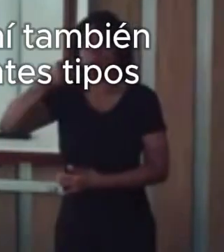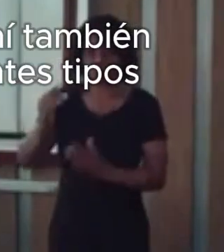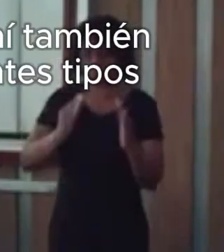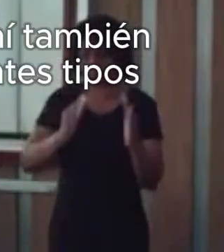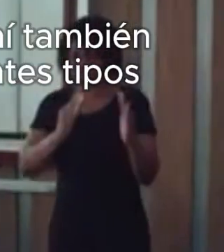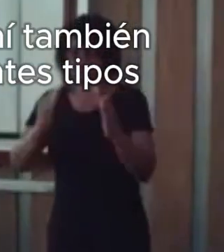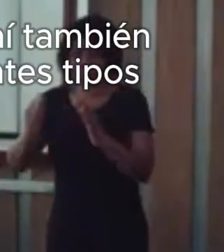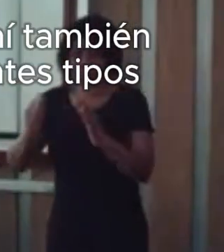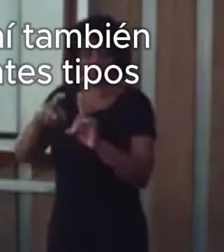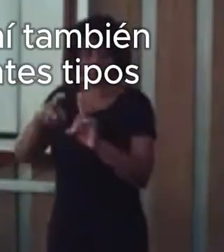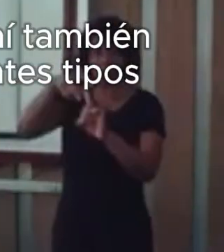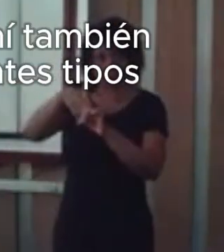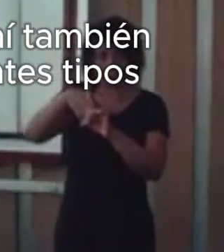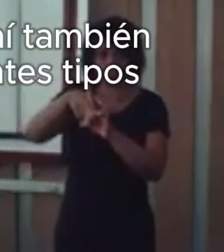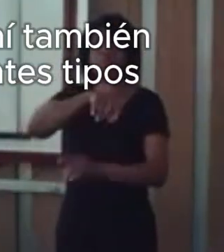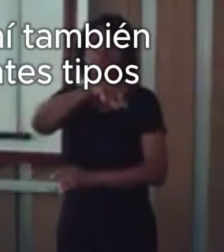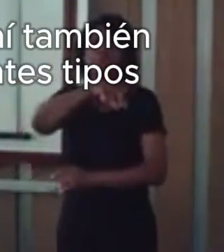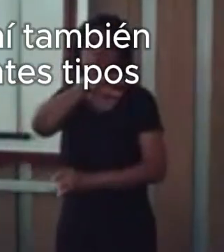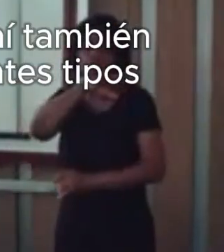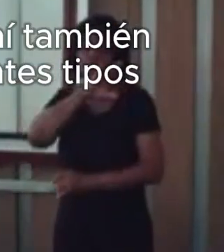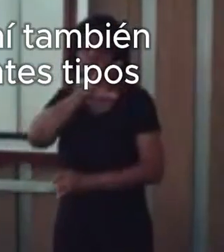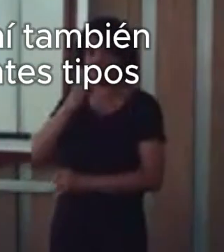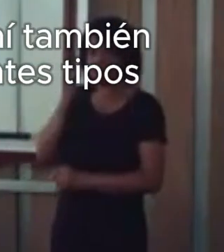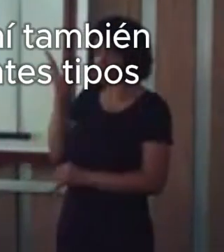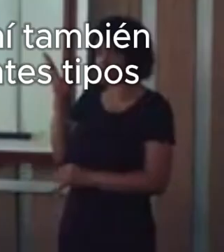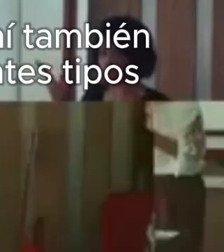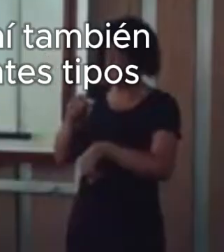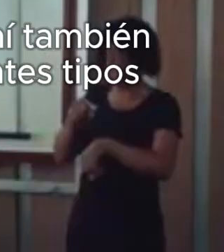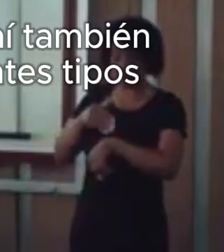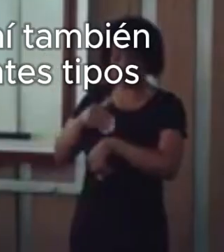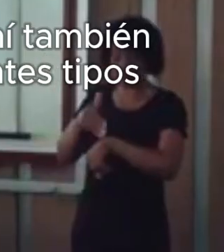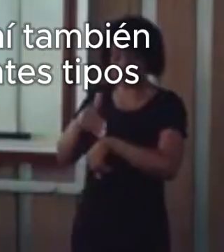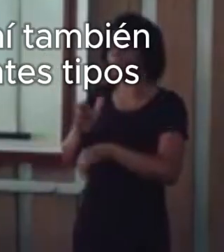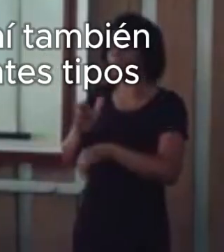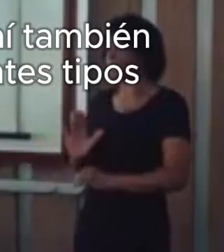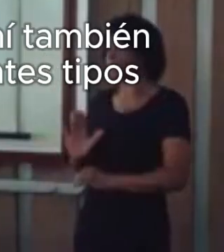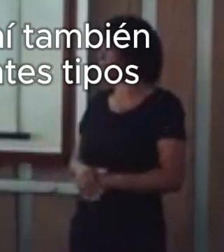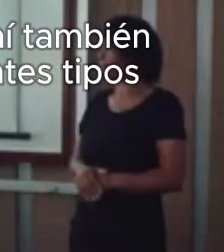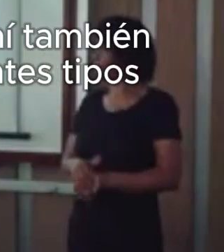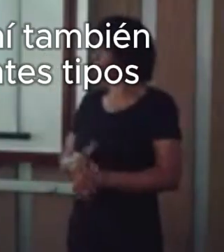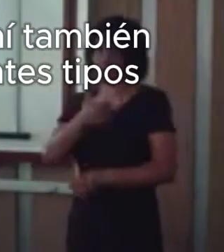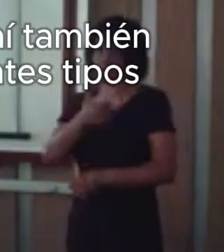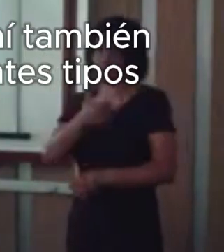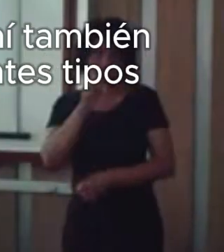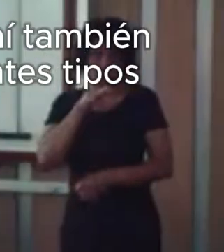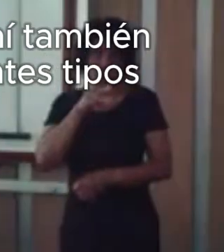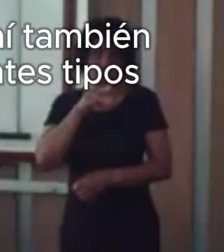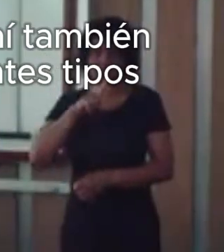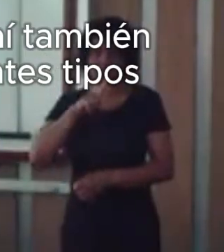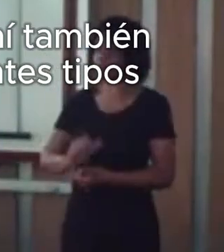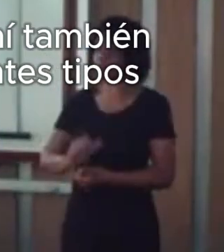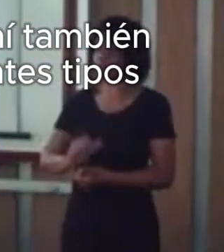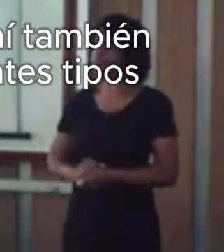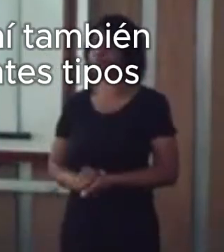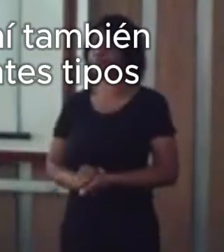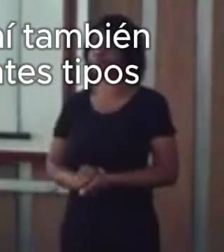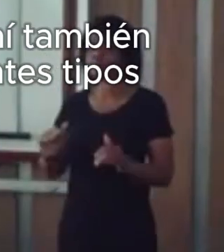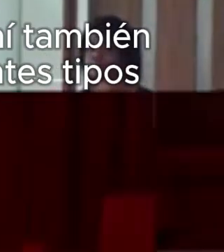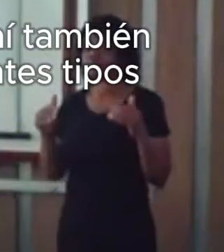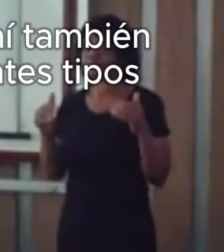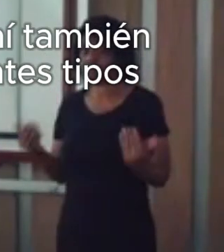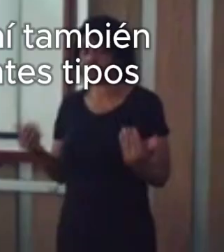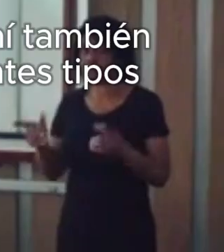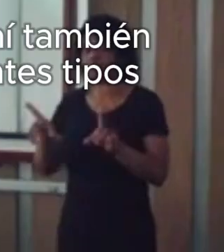em lesão medular em animais. Deixa eu ver como é que eu estou aqui de tempo. Tá, 20 minutos. Então, aí a